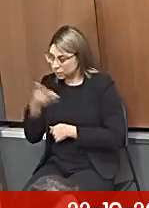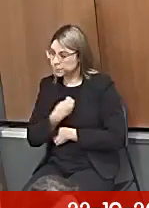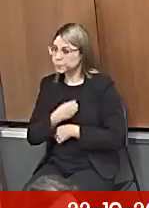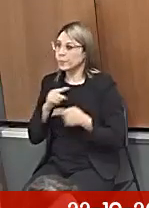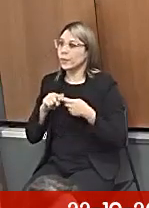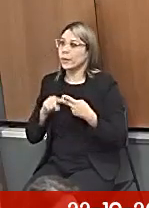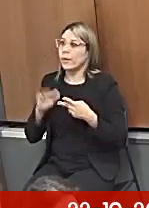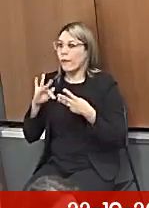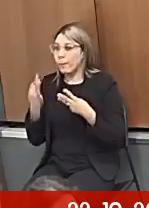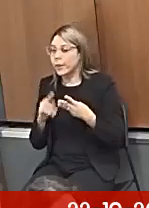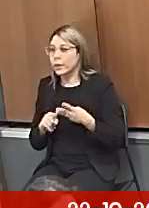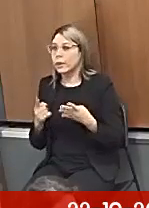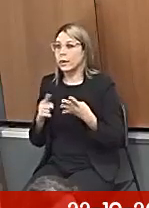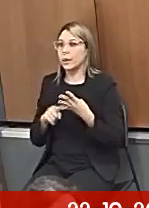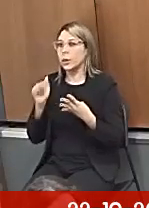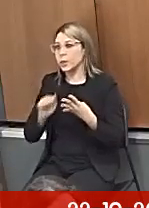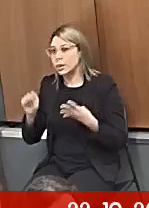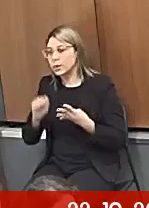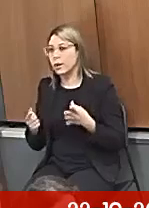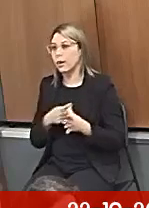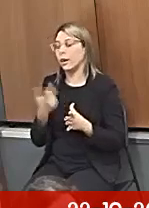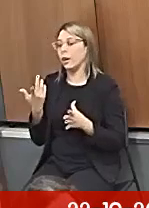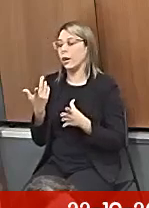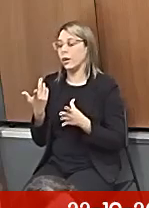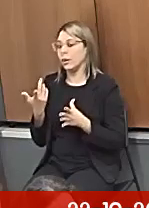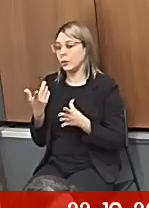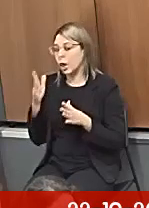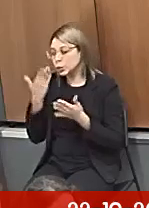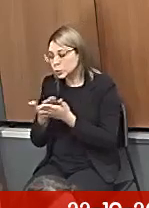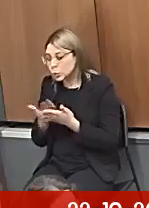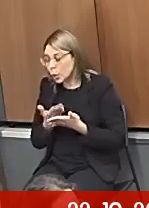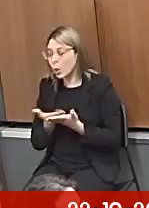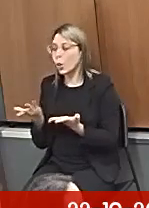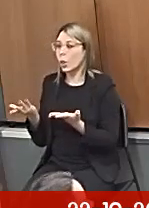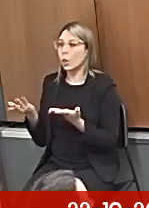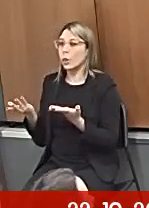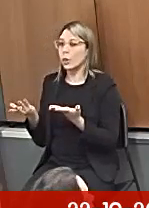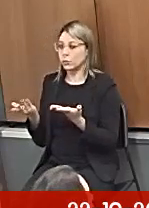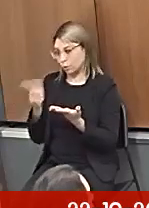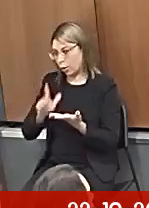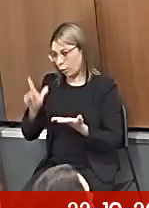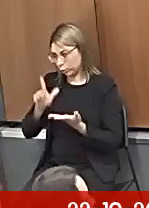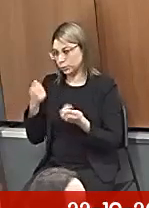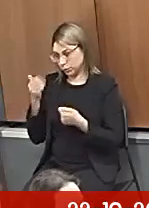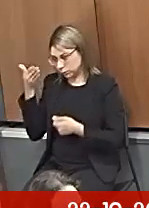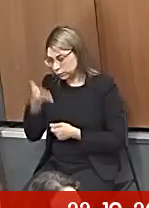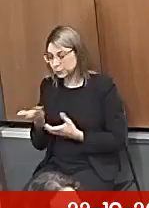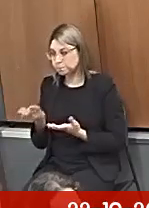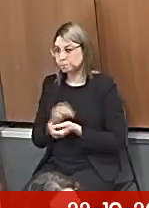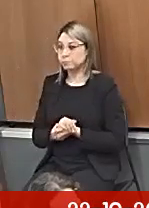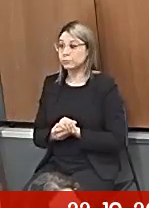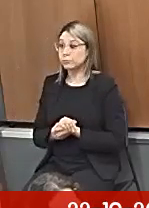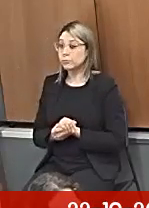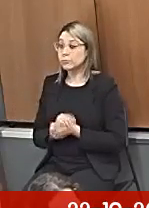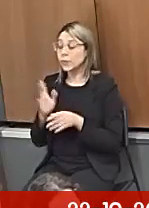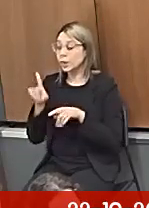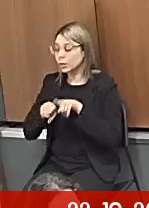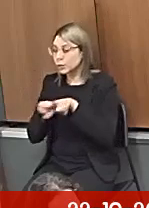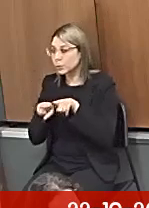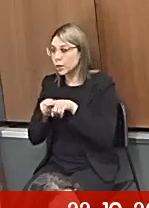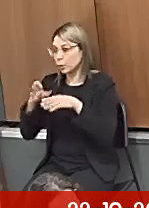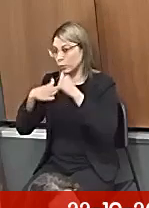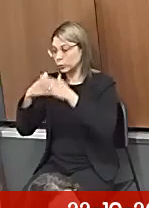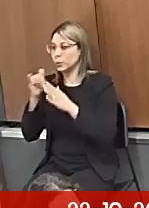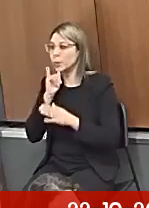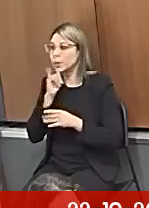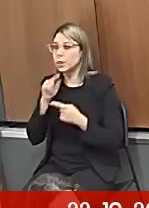os pais, as famílias, as associações estarão presentes, as escolas, obviamente, estarão presentes. Os profissionais,